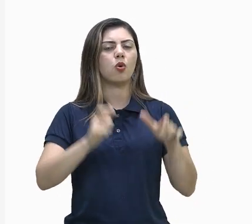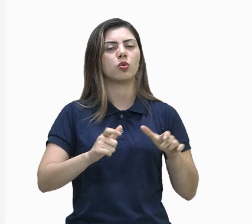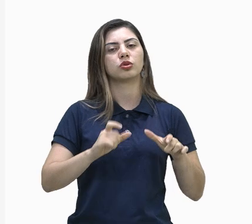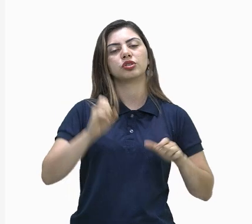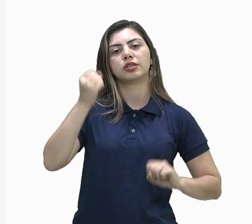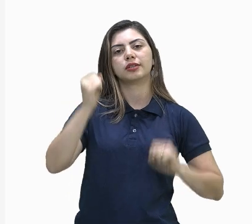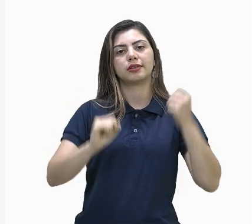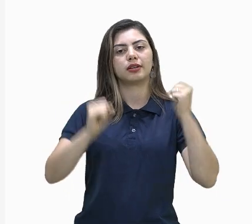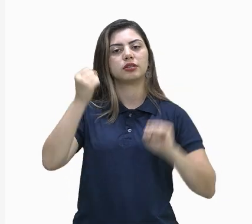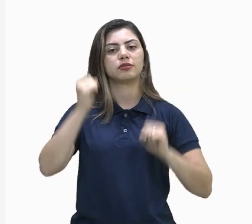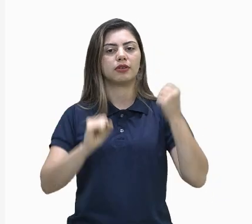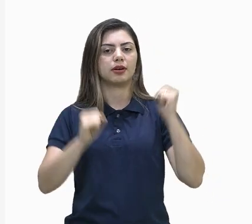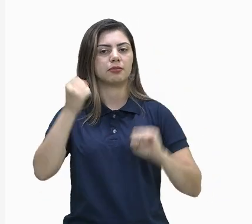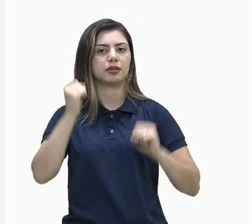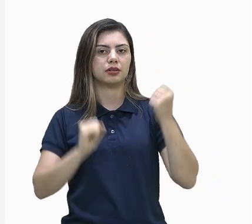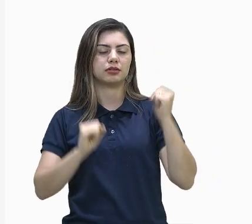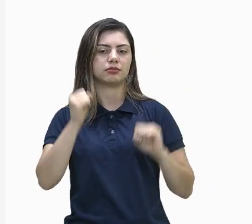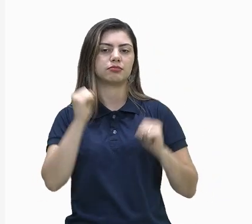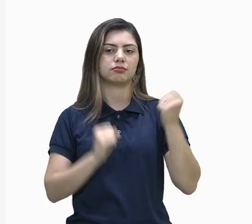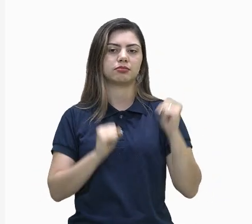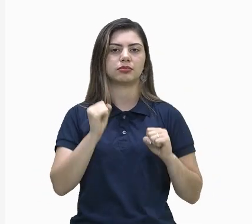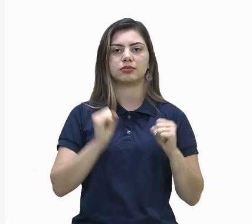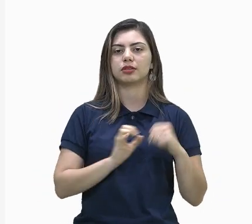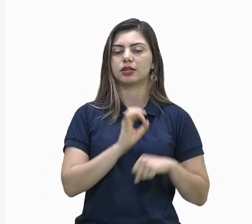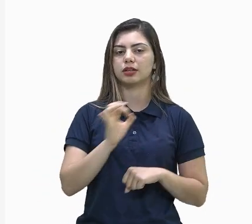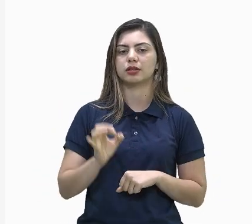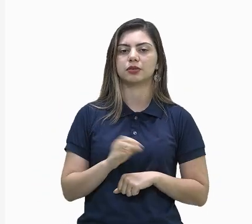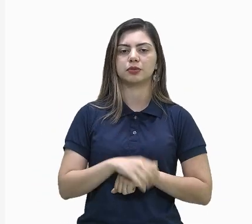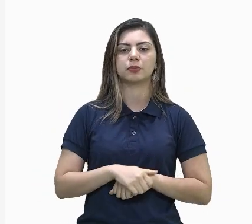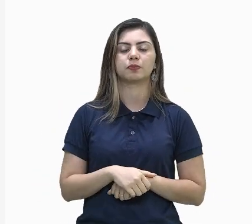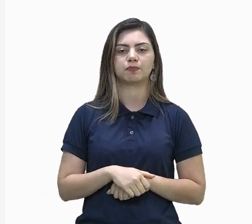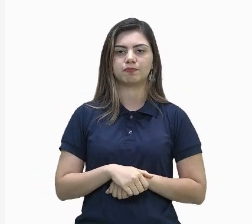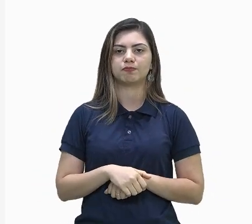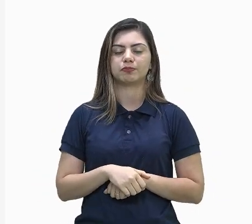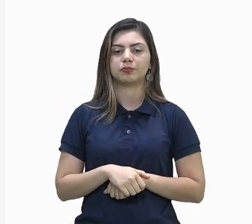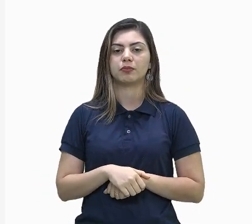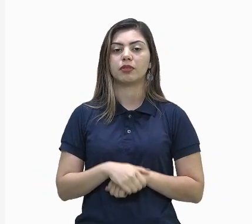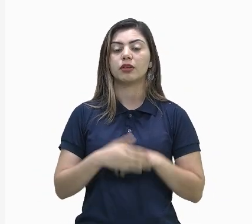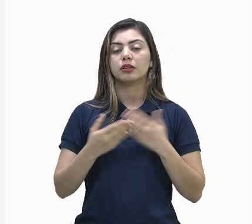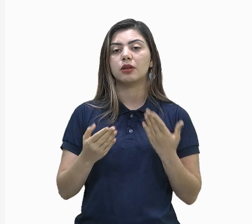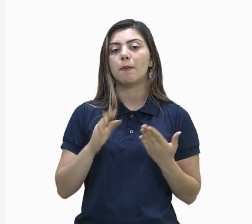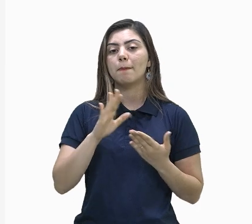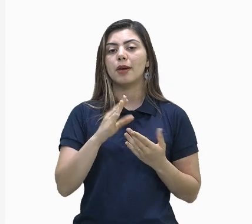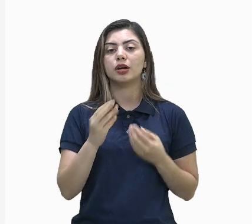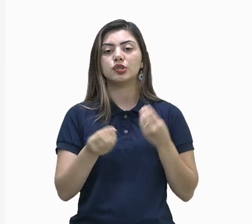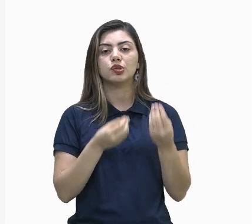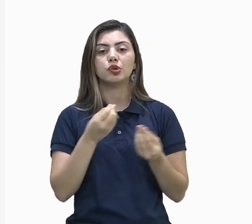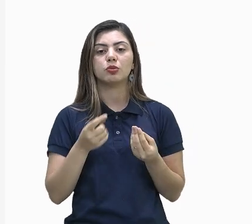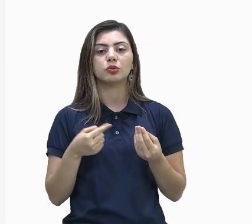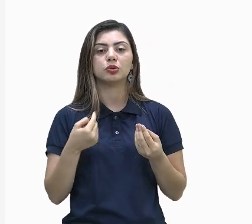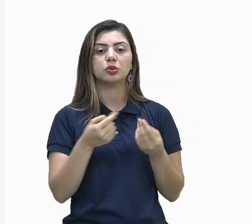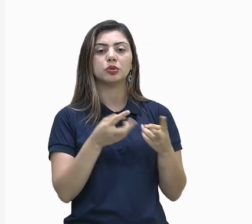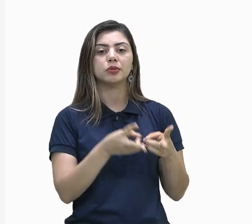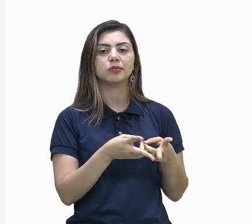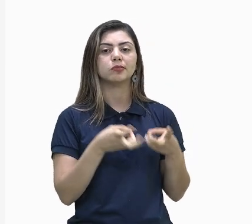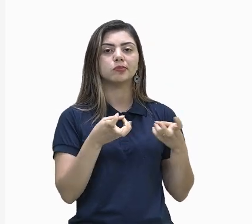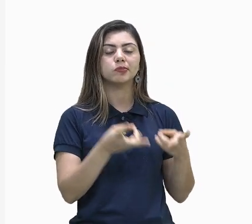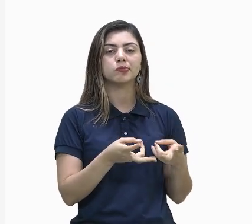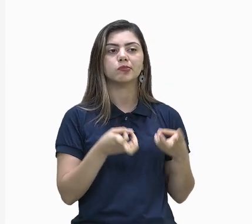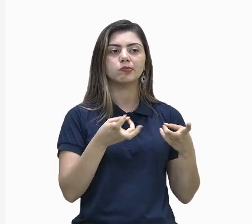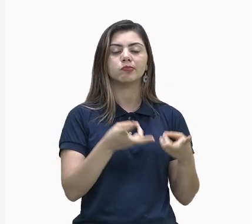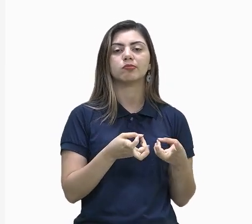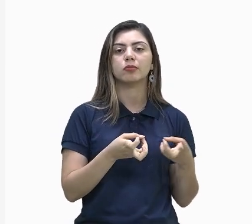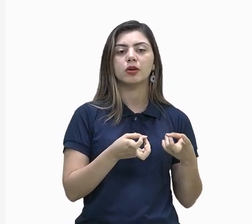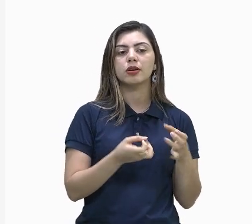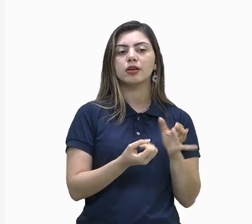por procedimentos industriais. Agora, a obtenção desses polímeros é de